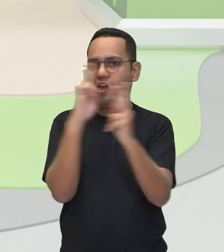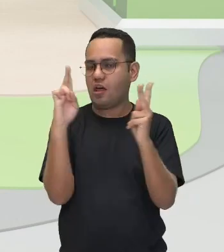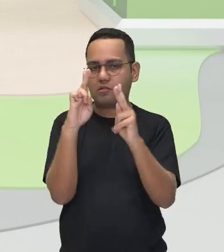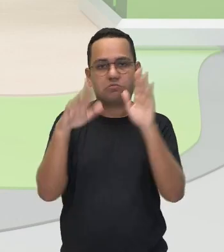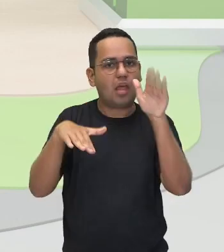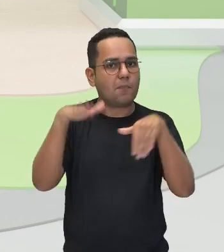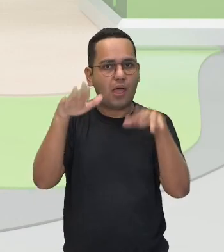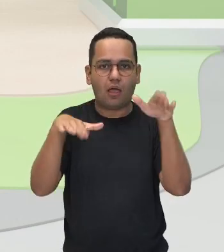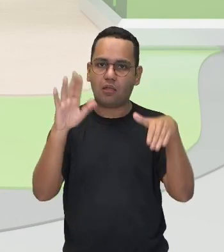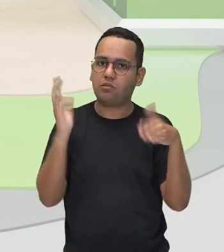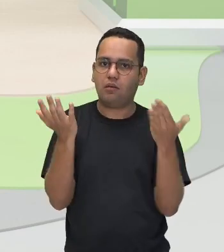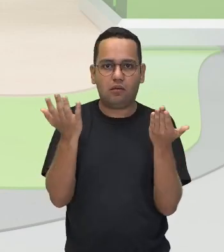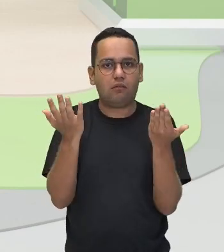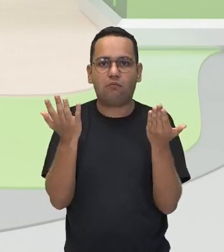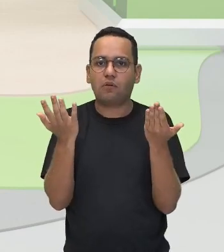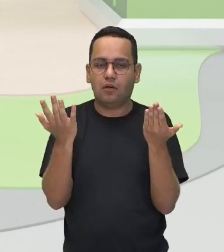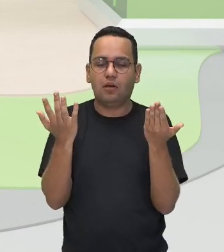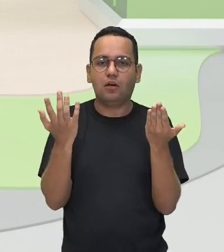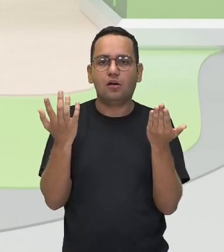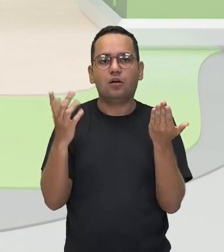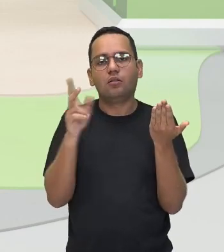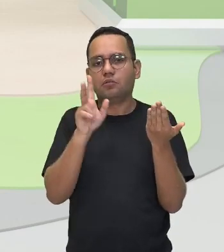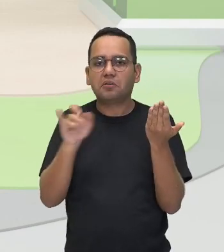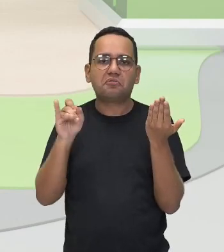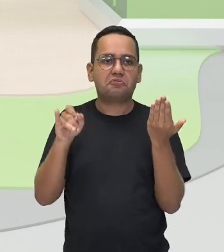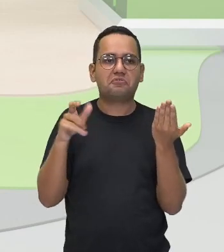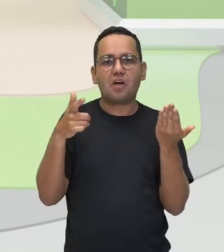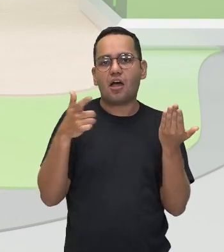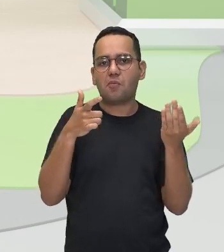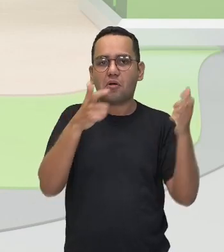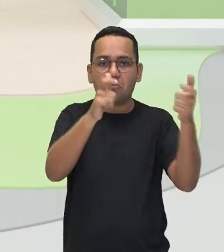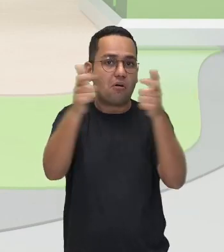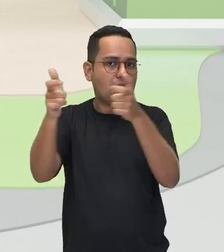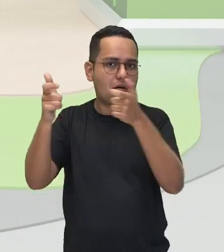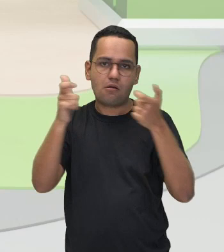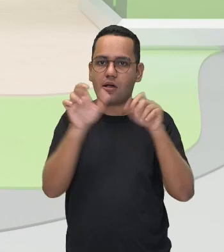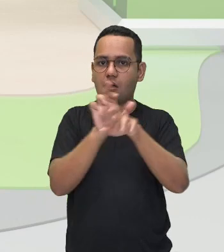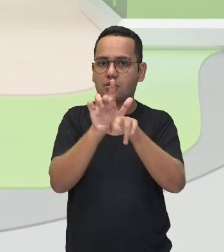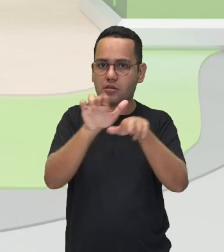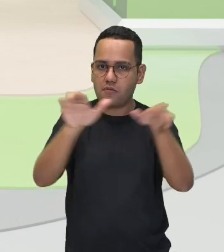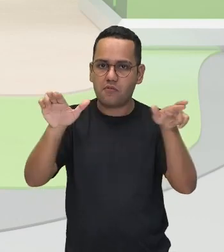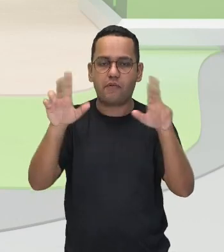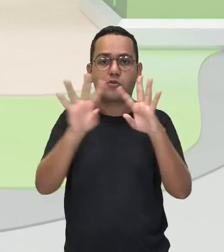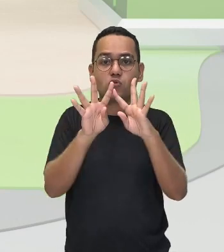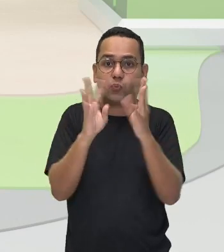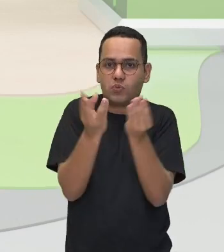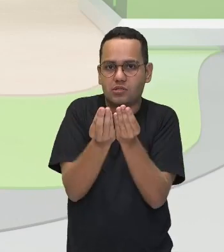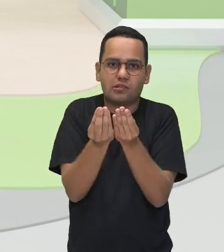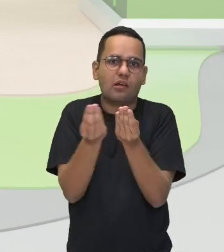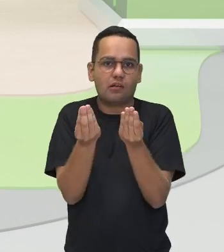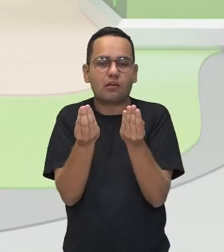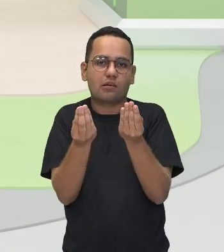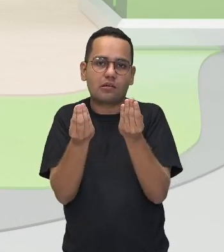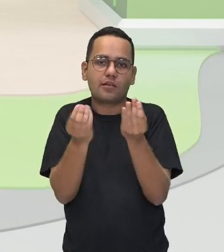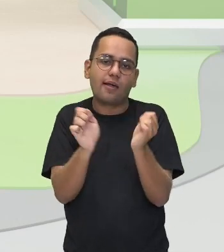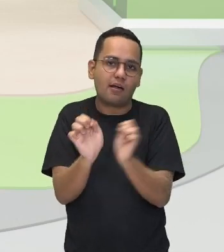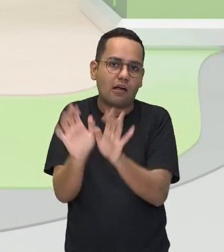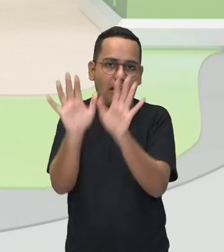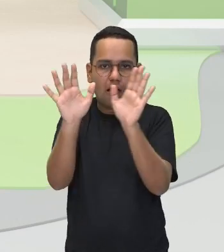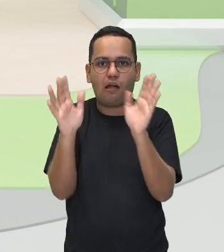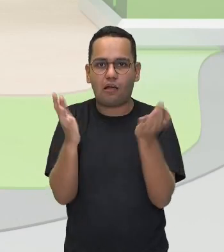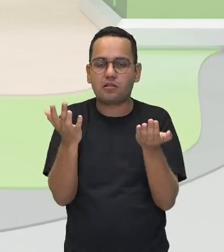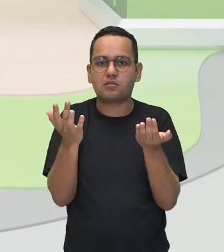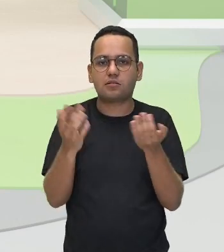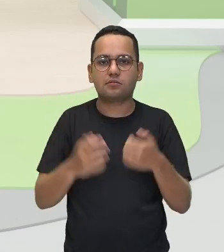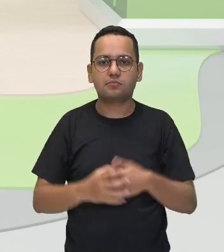para onde está indo esses poluentes, esses gases, substâncias que são lançadas na